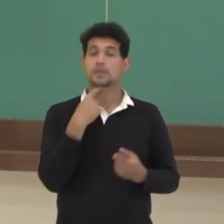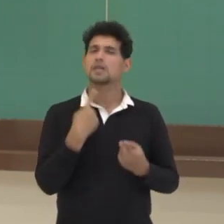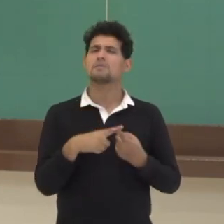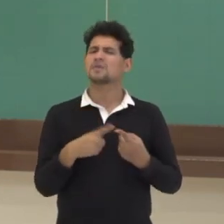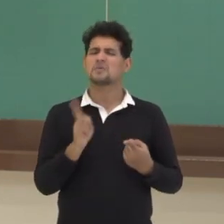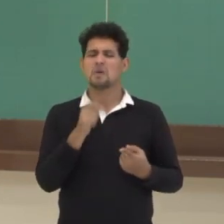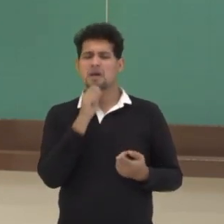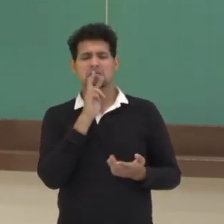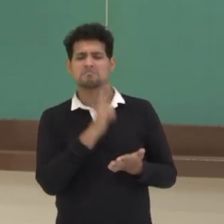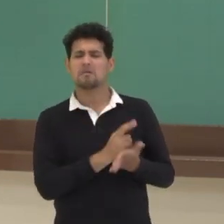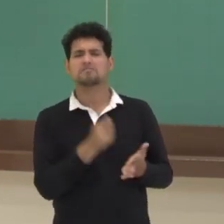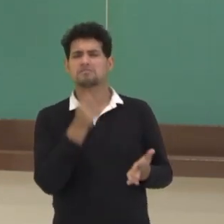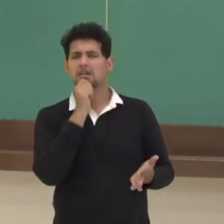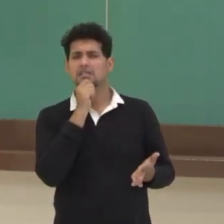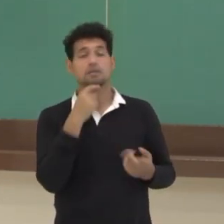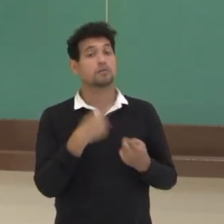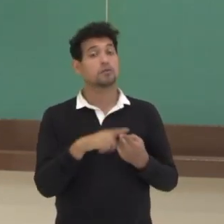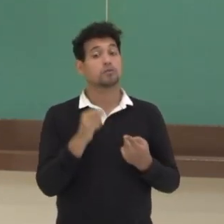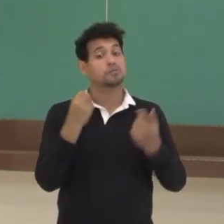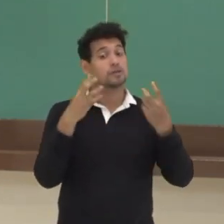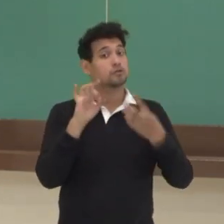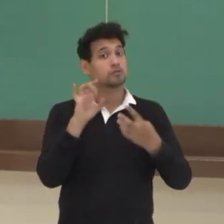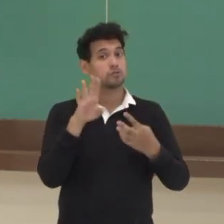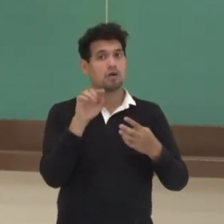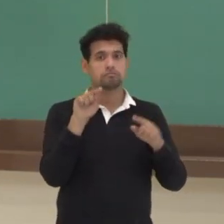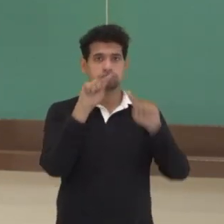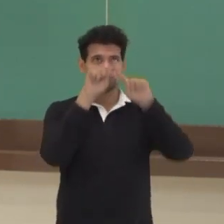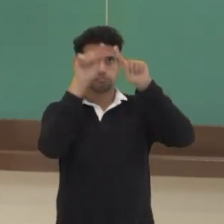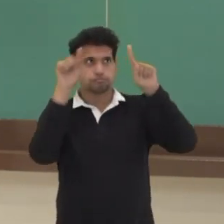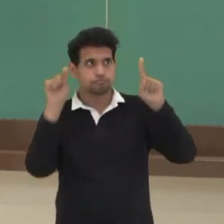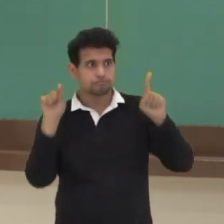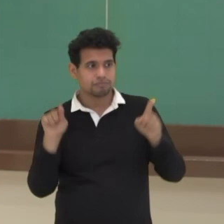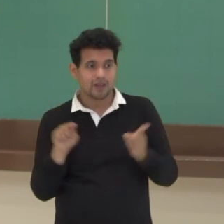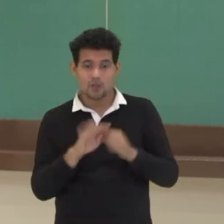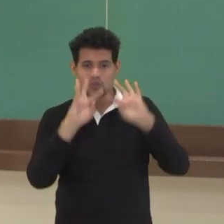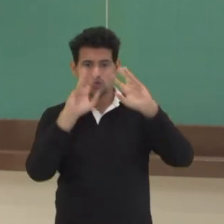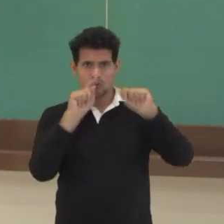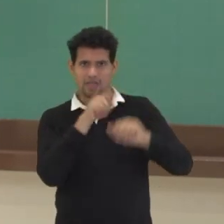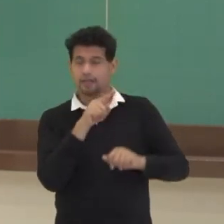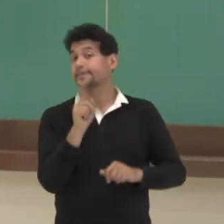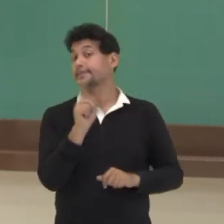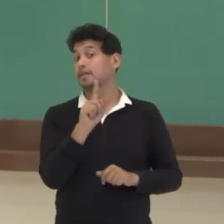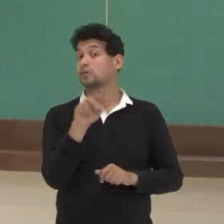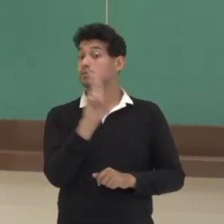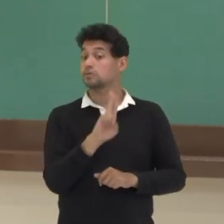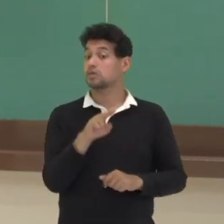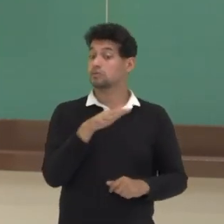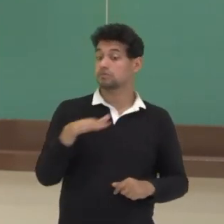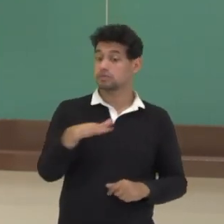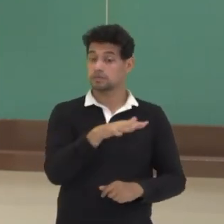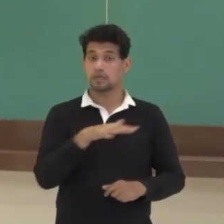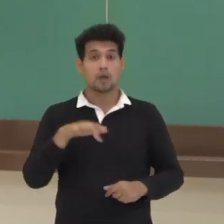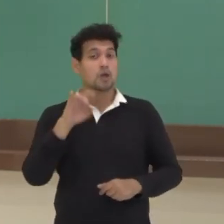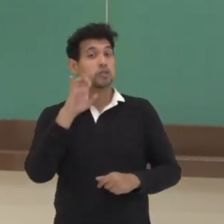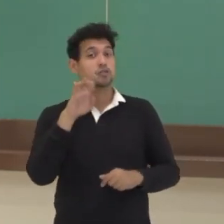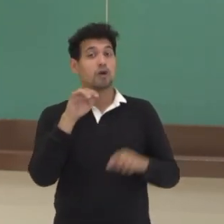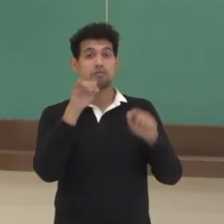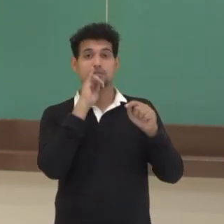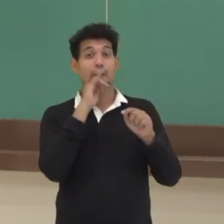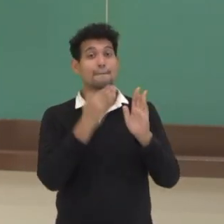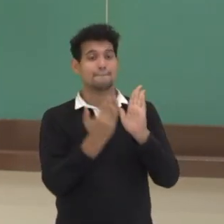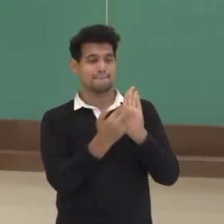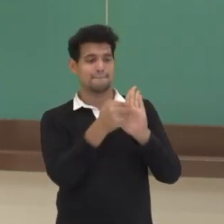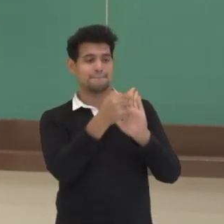eu não estou falando do círculo todo, eu estou falando de um terreno semicírculo. Então, o que eu